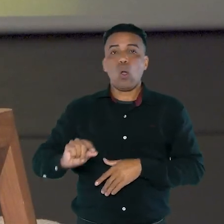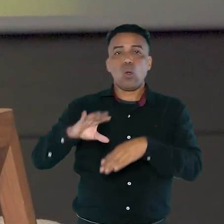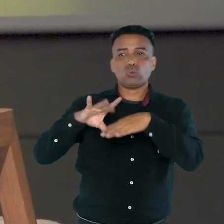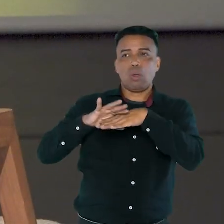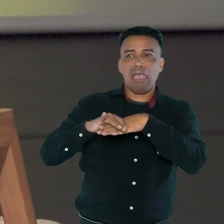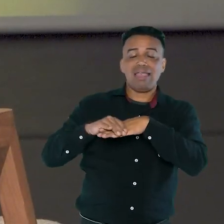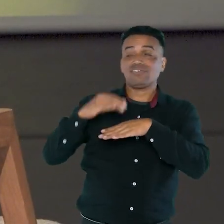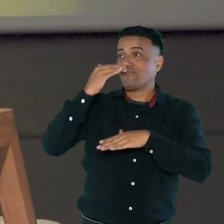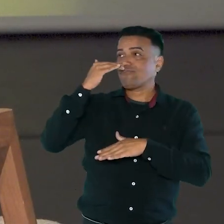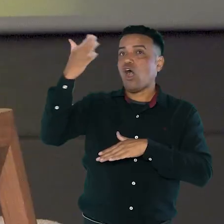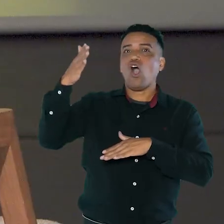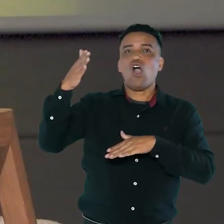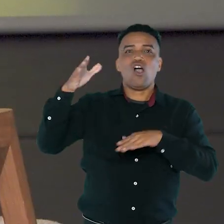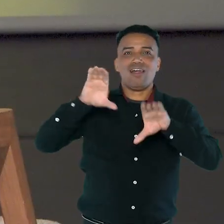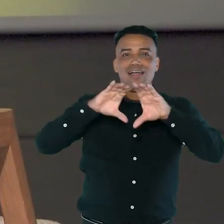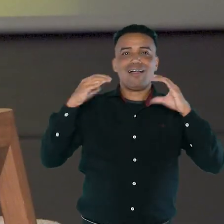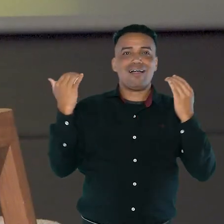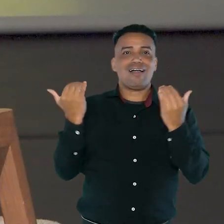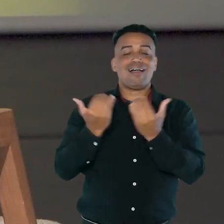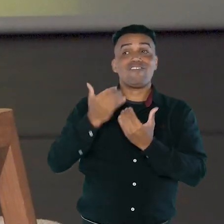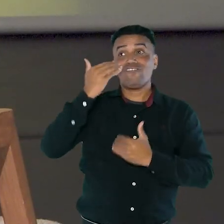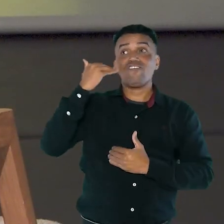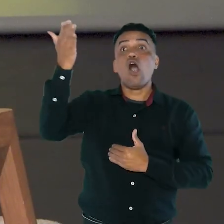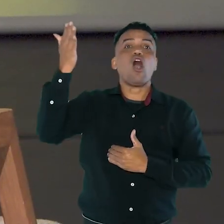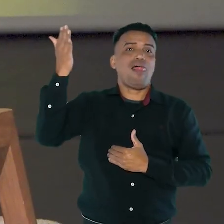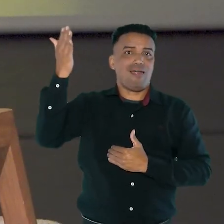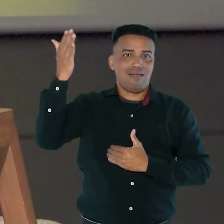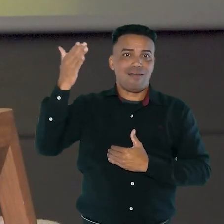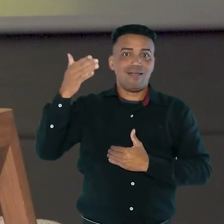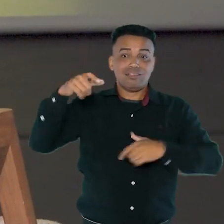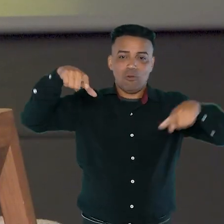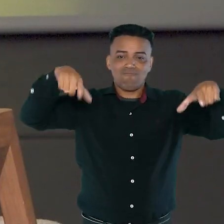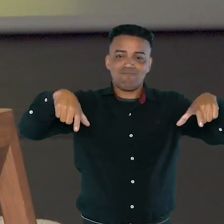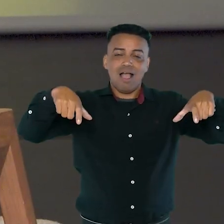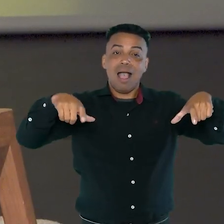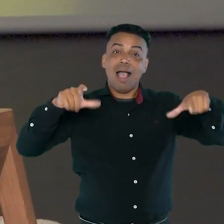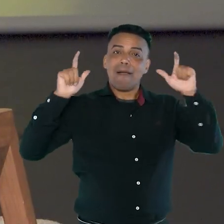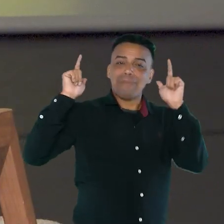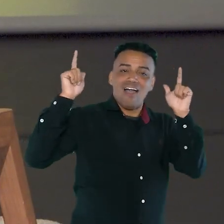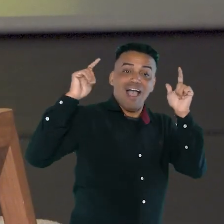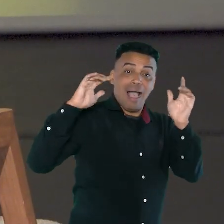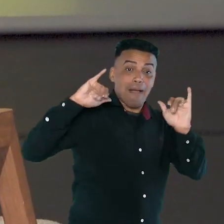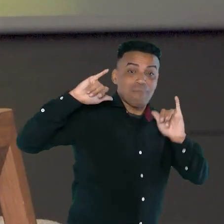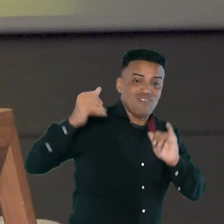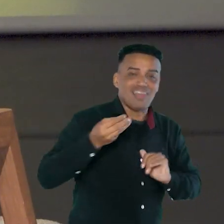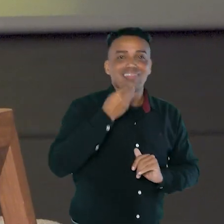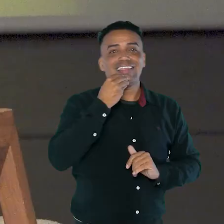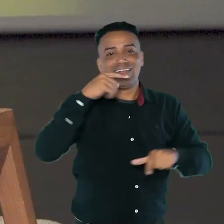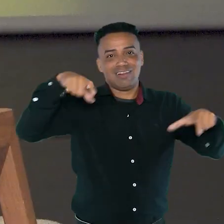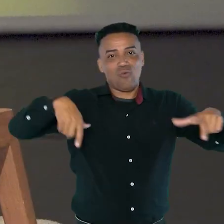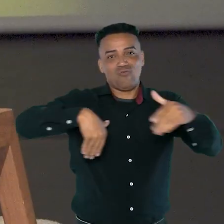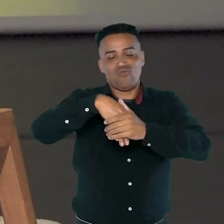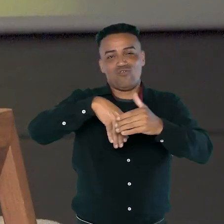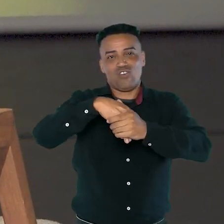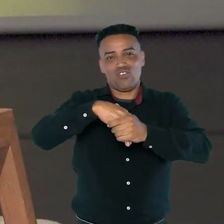a doença, fica lá fora a cama, fica lá fora, quando você está curtindo aquele momento ali,